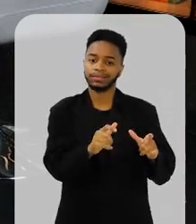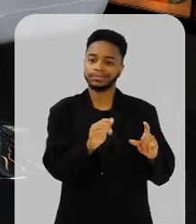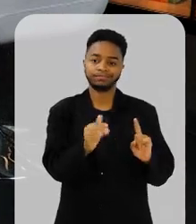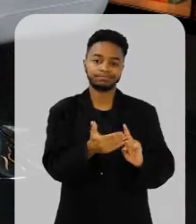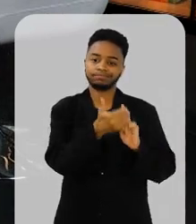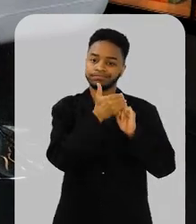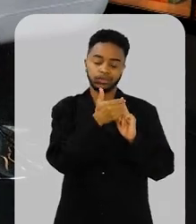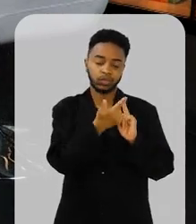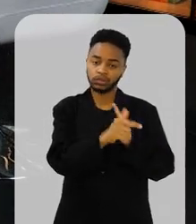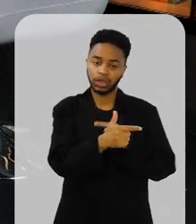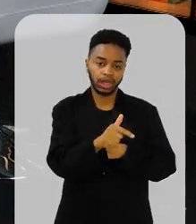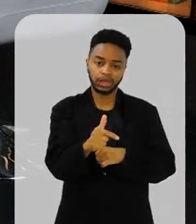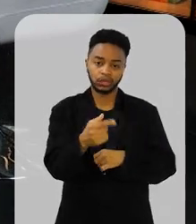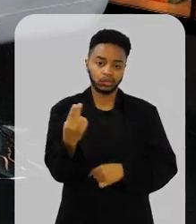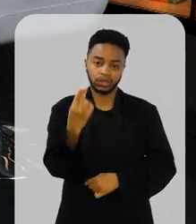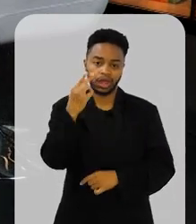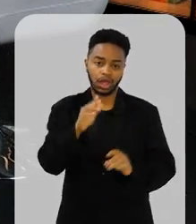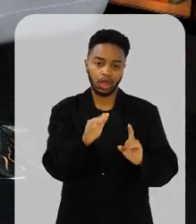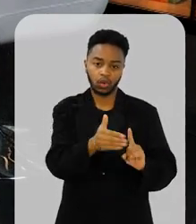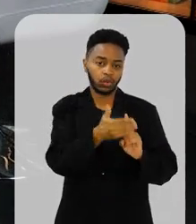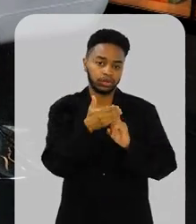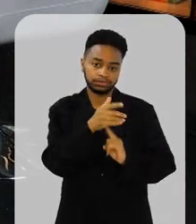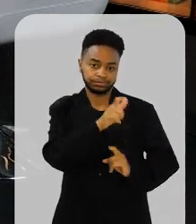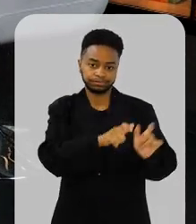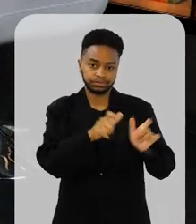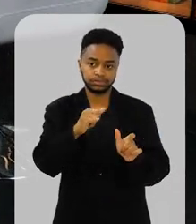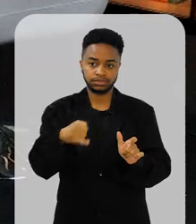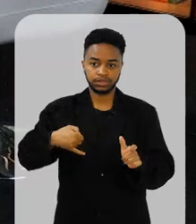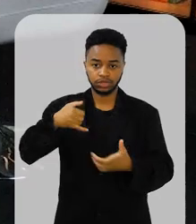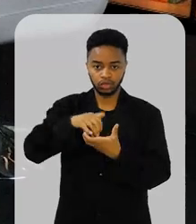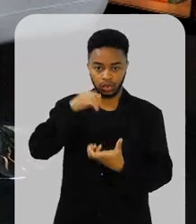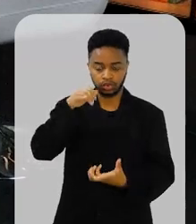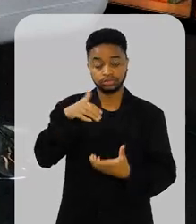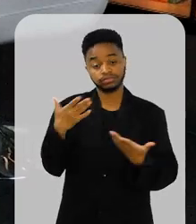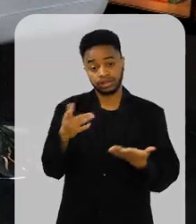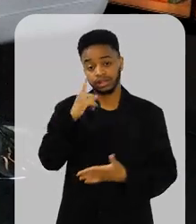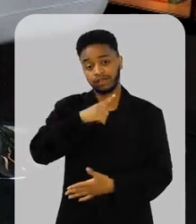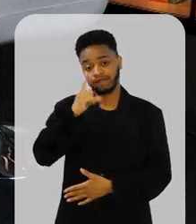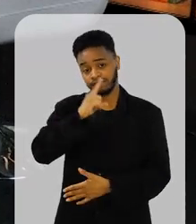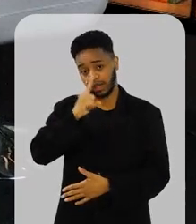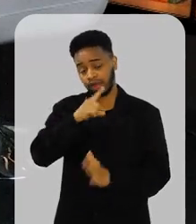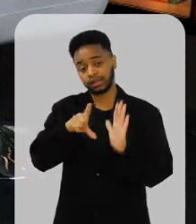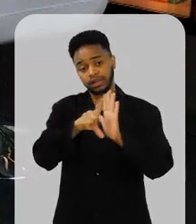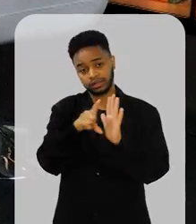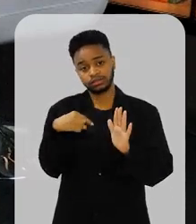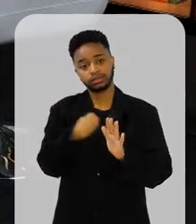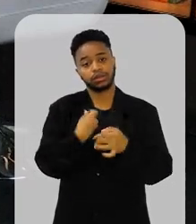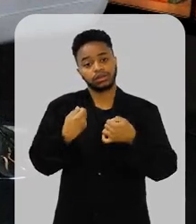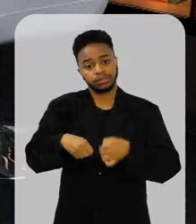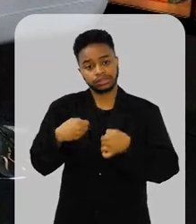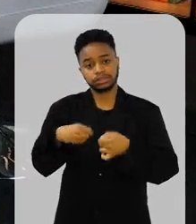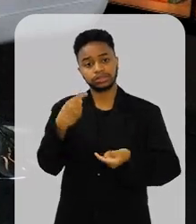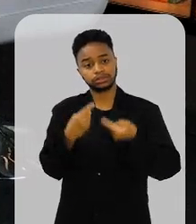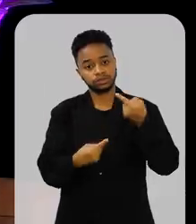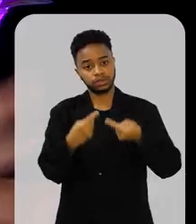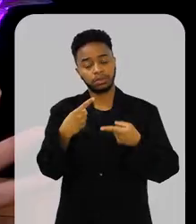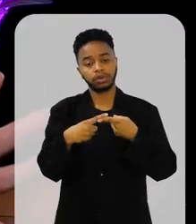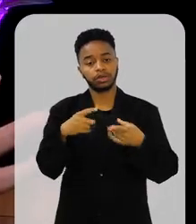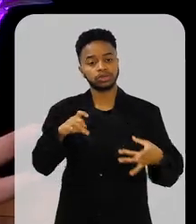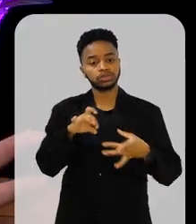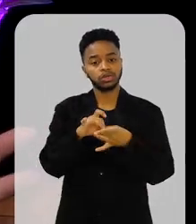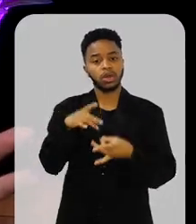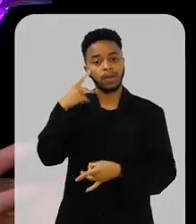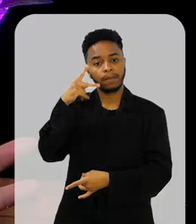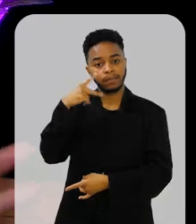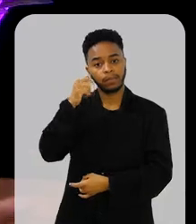de proteção e acolhimento a essa pessoa idosa. Então, é uma lacuna da lei, tá? E que a gente tem que trabalhar. Porque, como na